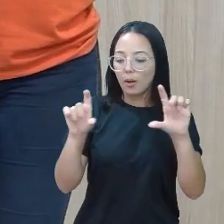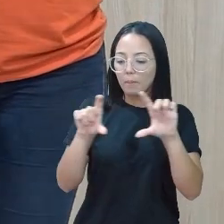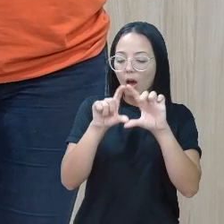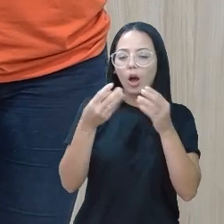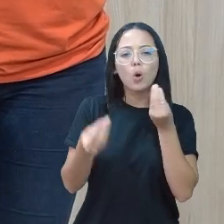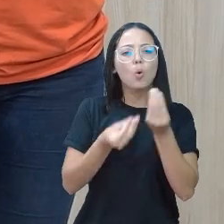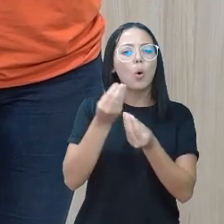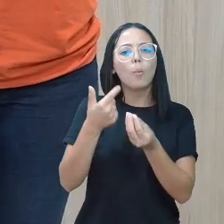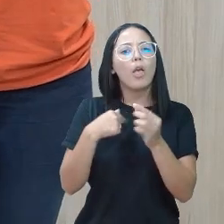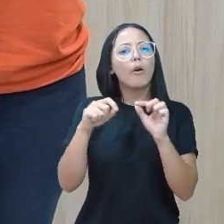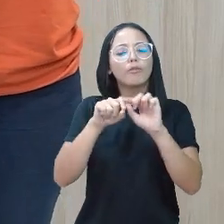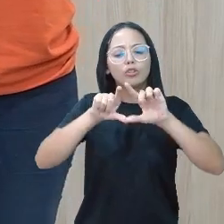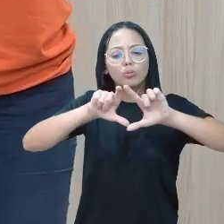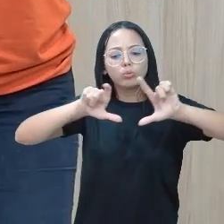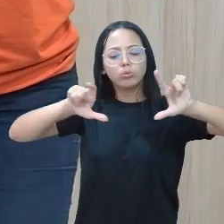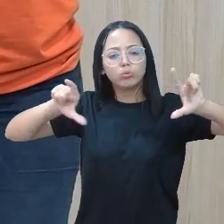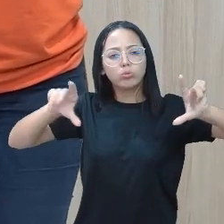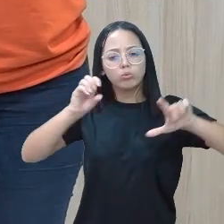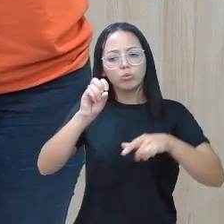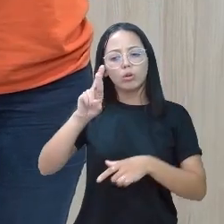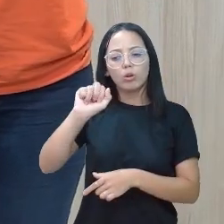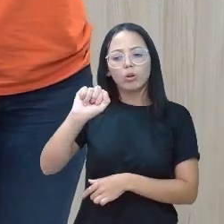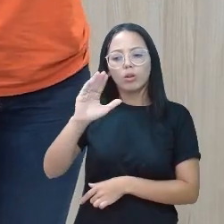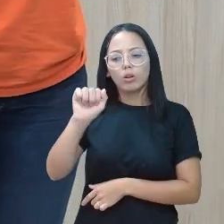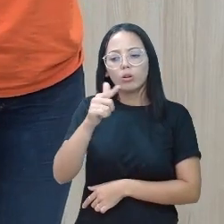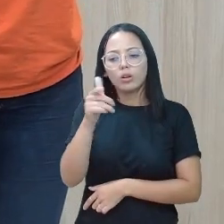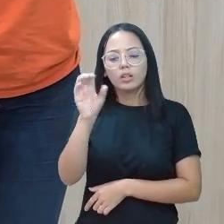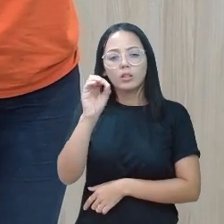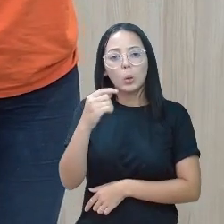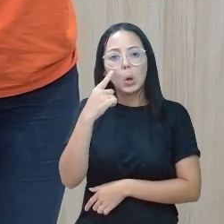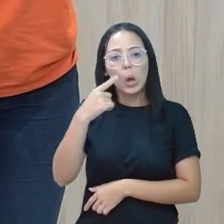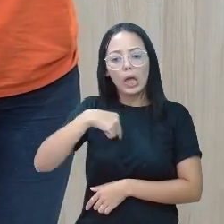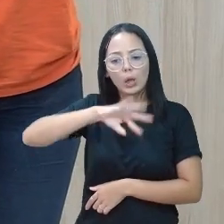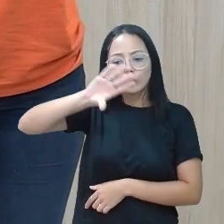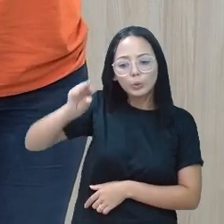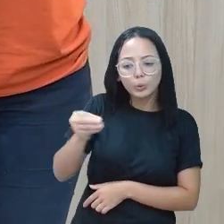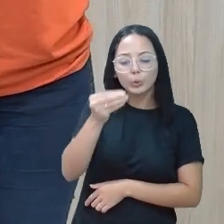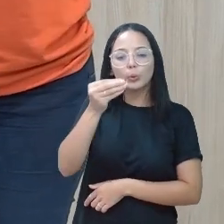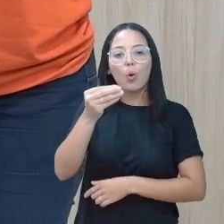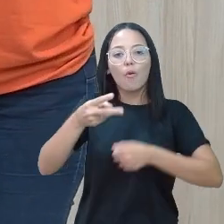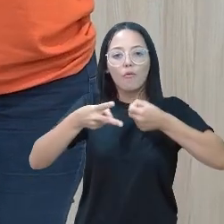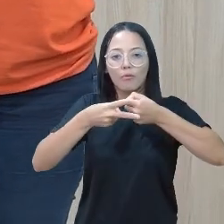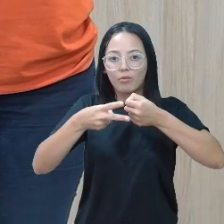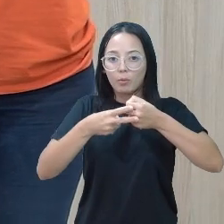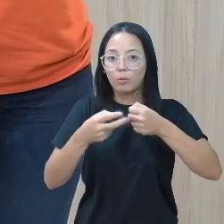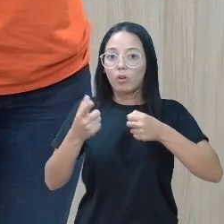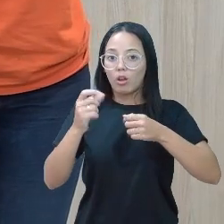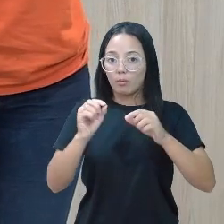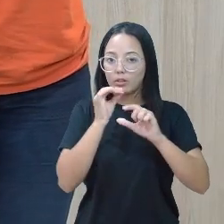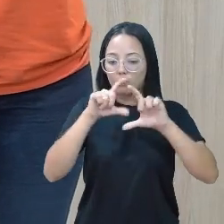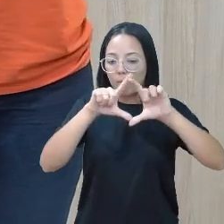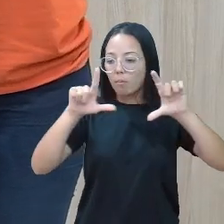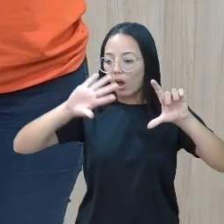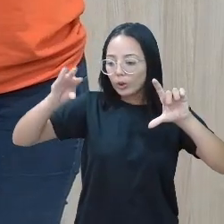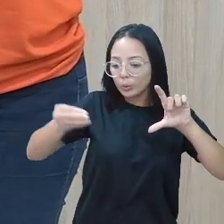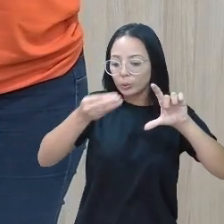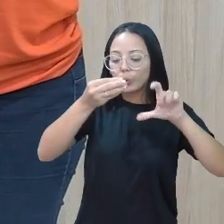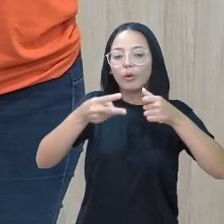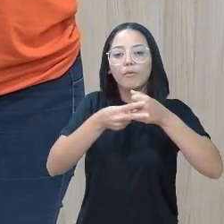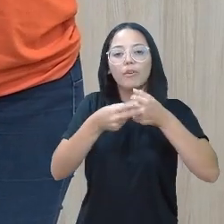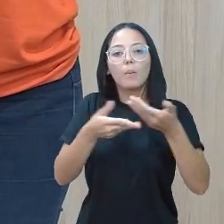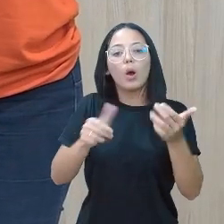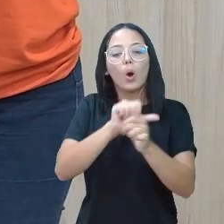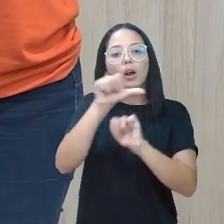eu construí essa oração? Eu coloquei um verbo. A partir do momento que eu coloco um verbo, se transforma